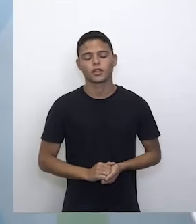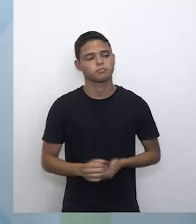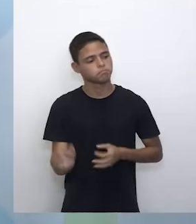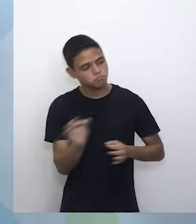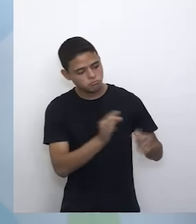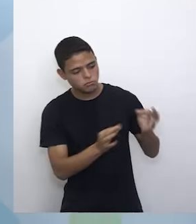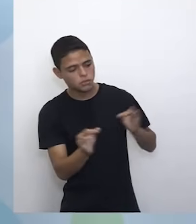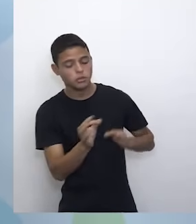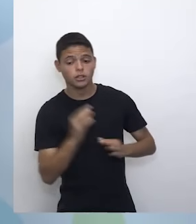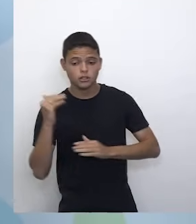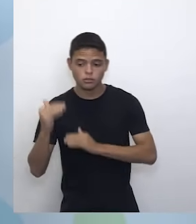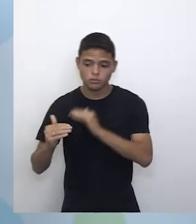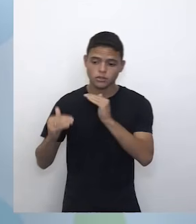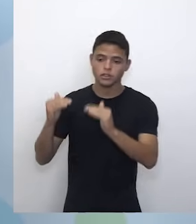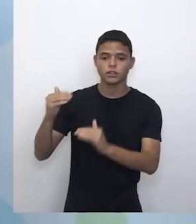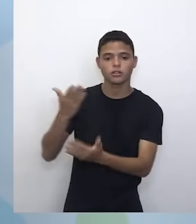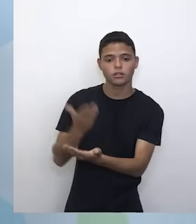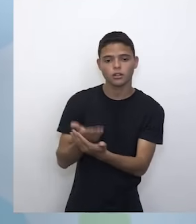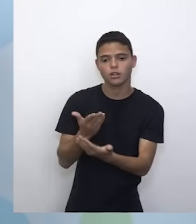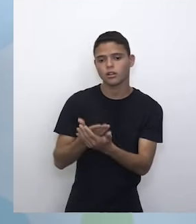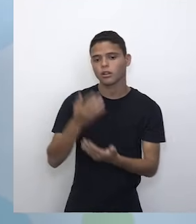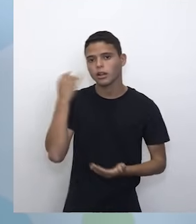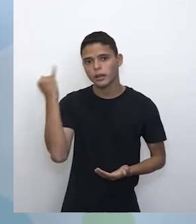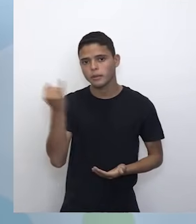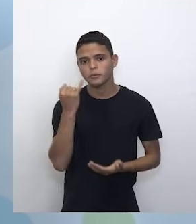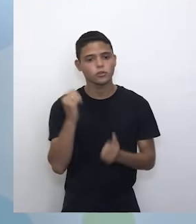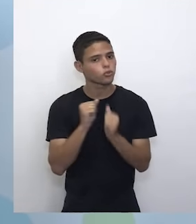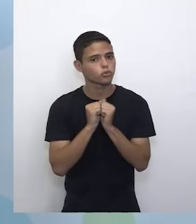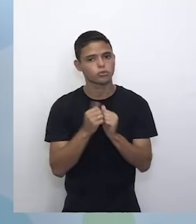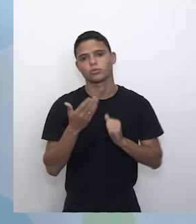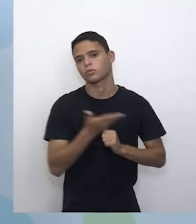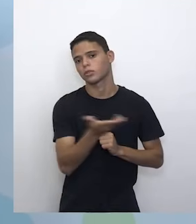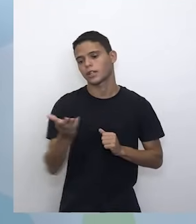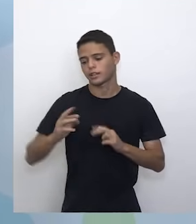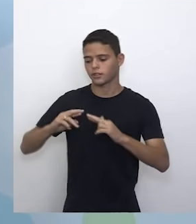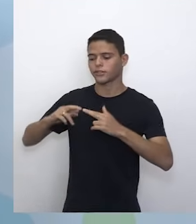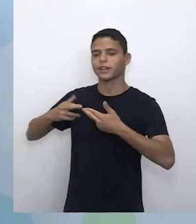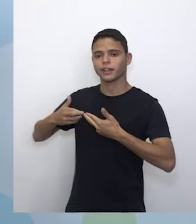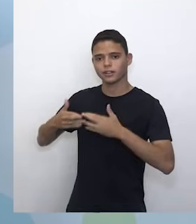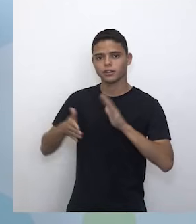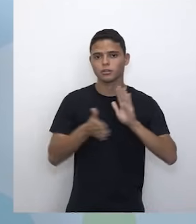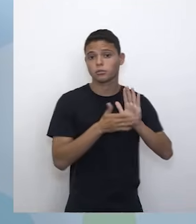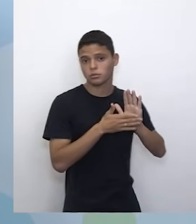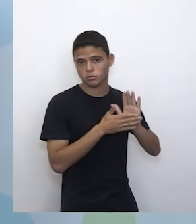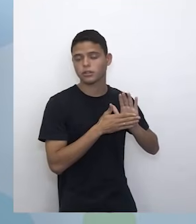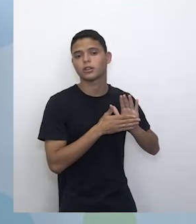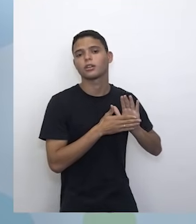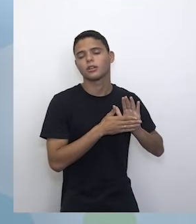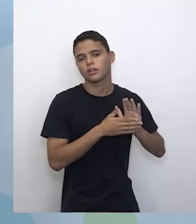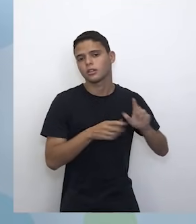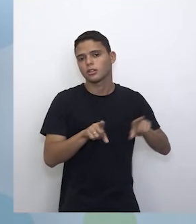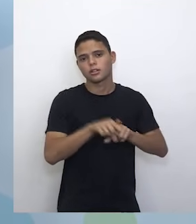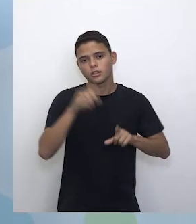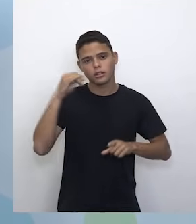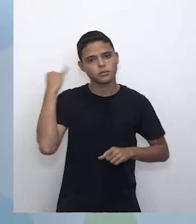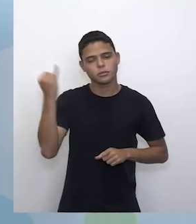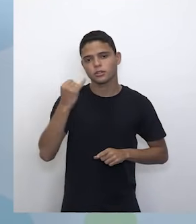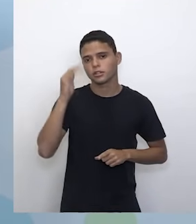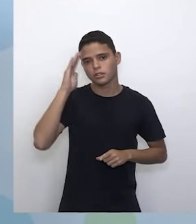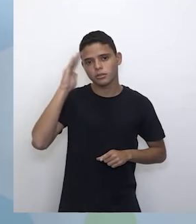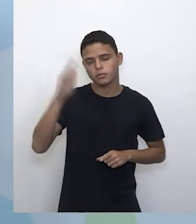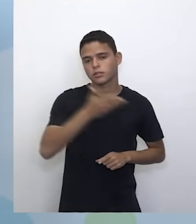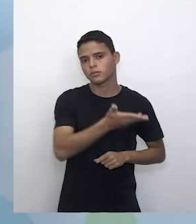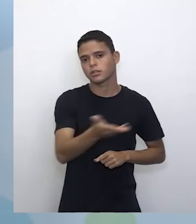aula e esse processo é importante, a gente está construindo junto com a rede, pelo menos é essa a proposta, então é extremamente importante que o professor